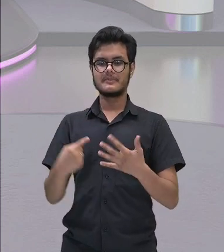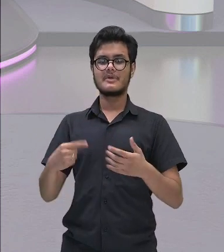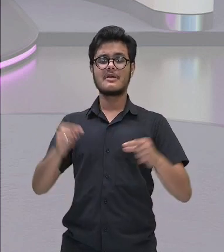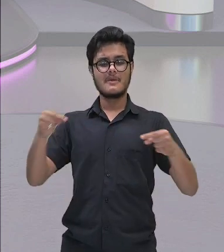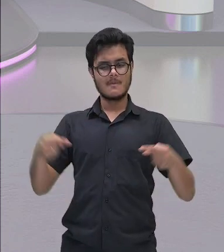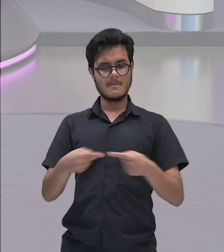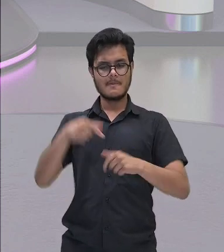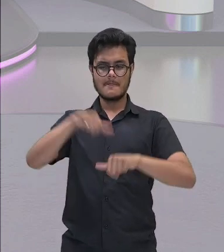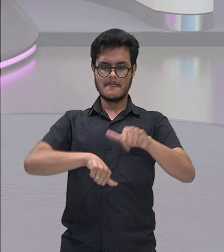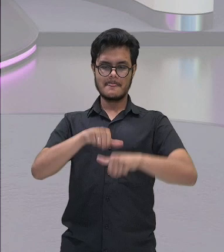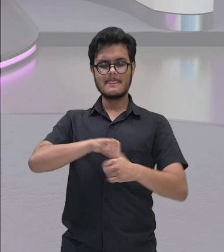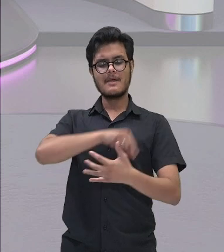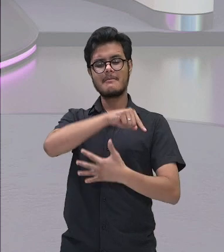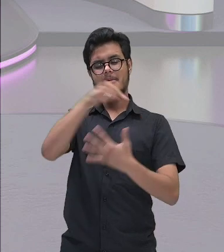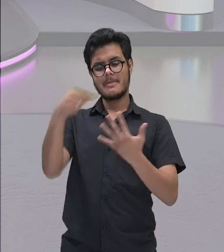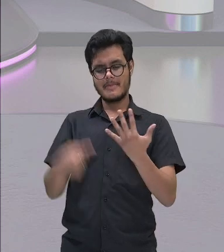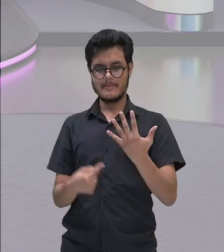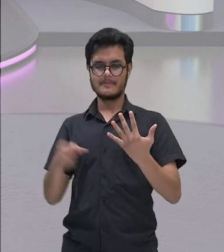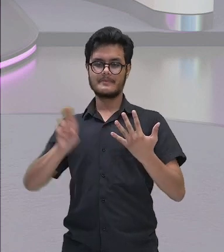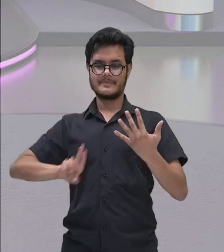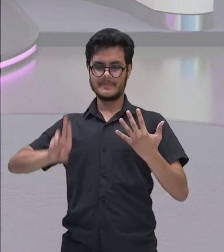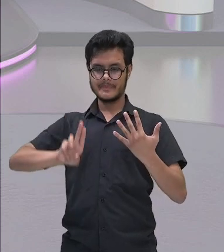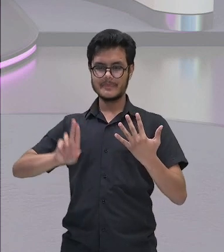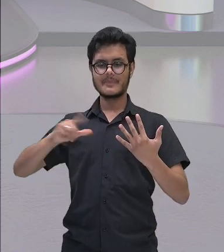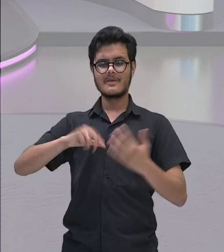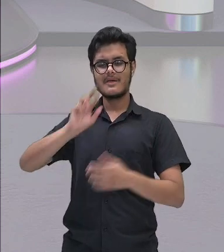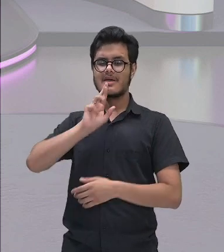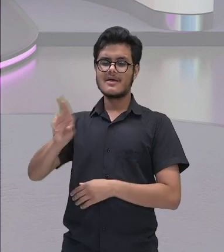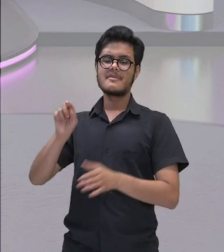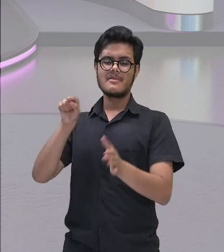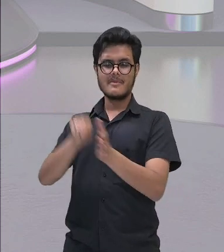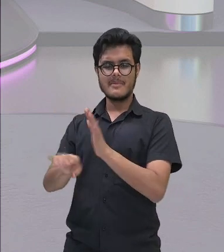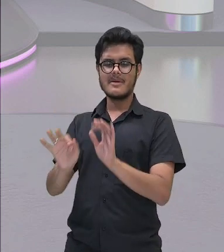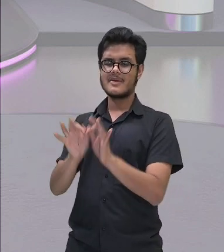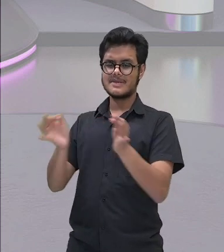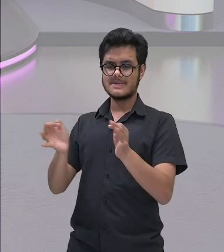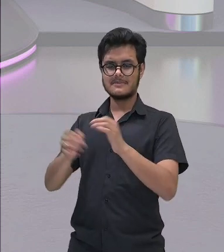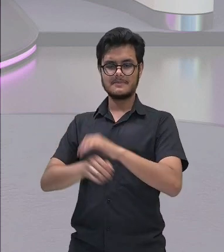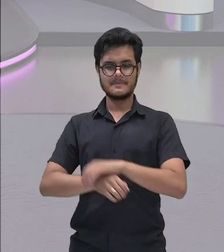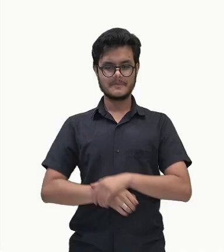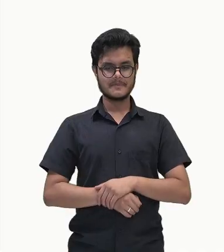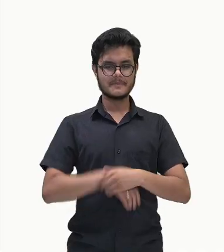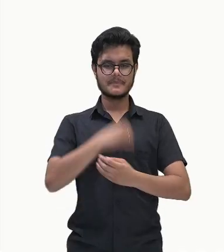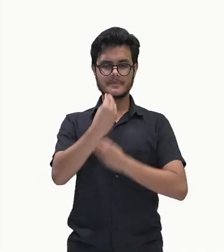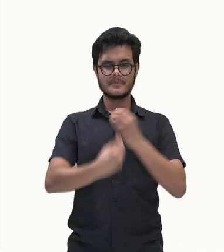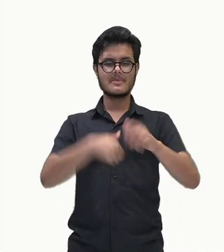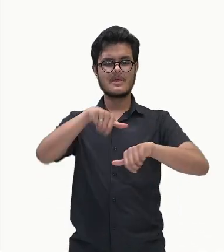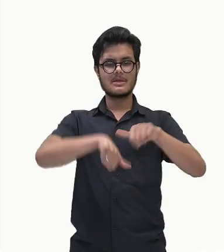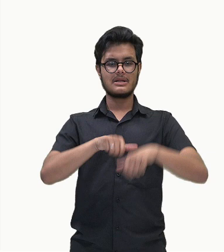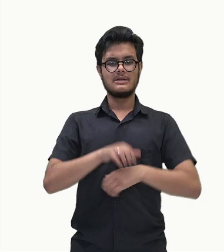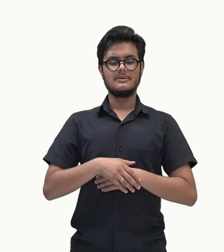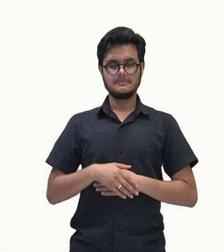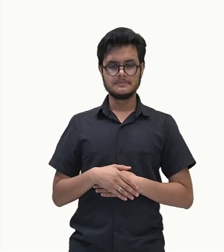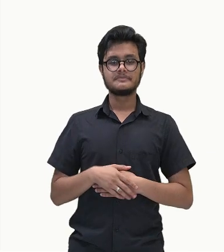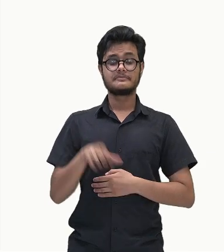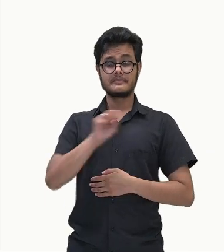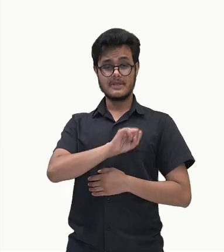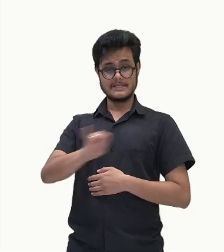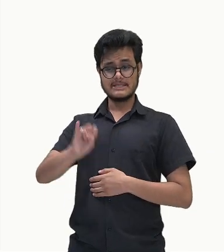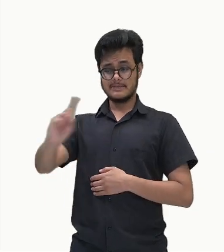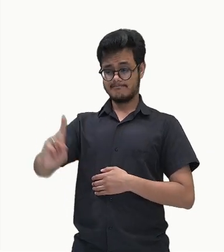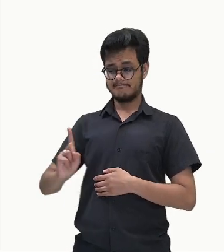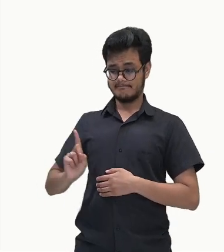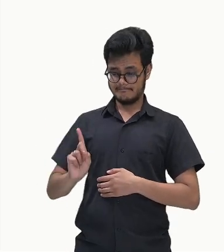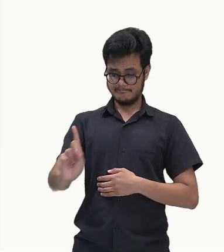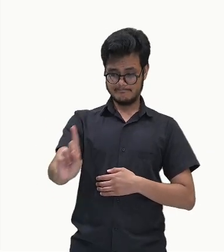o princípio fundamental da contagem para responder essa pergunta de forma mais rápida vamos analisar a pessoa tem